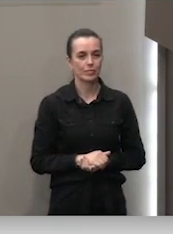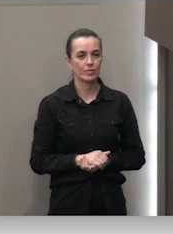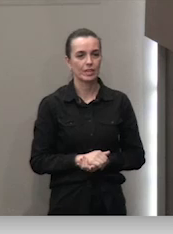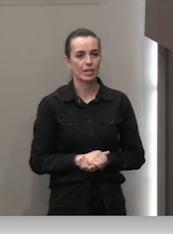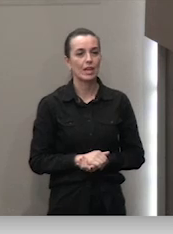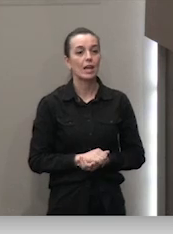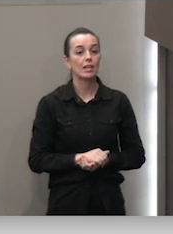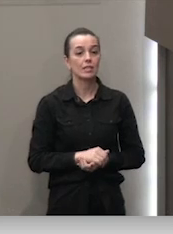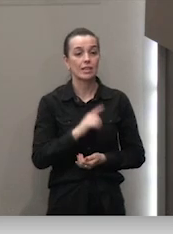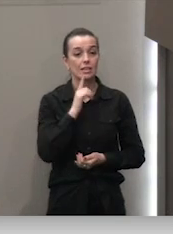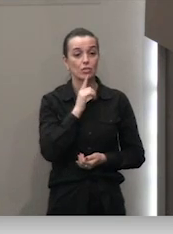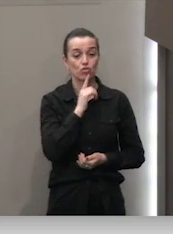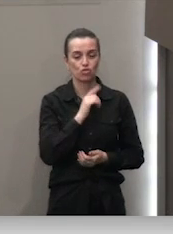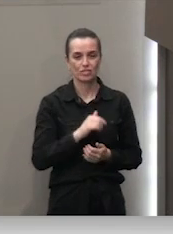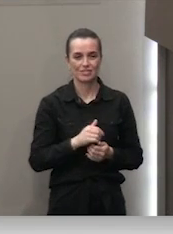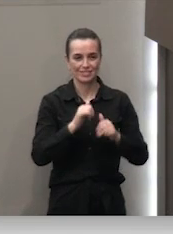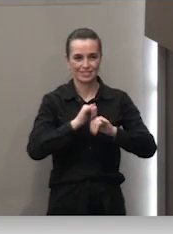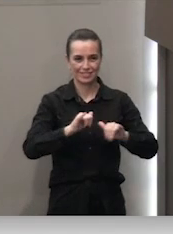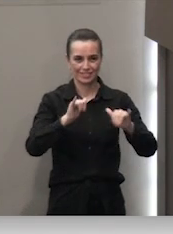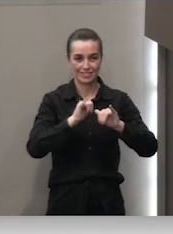de lideranças.